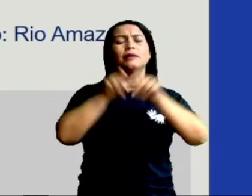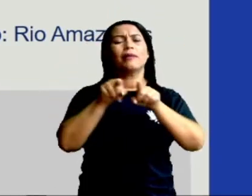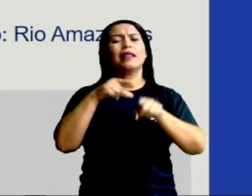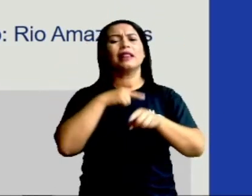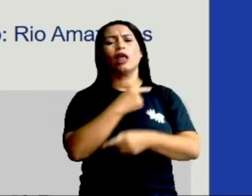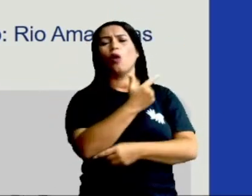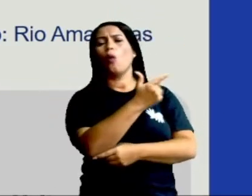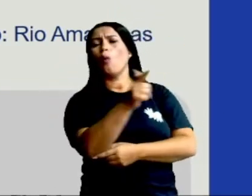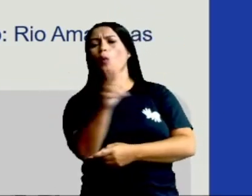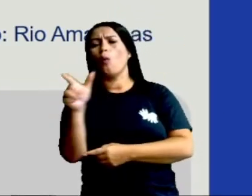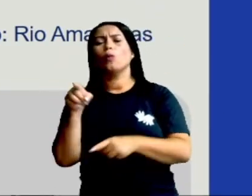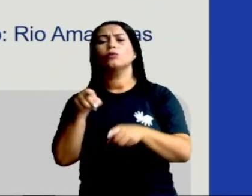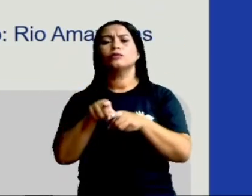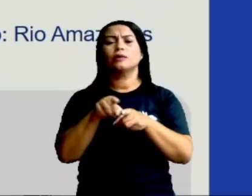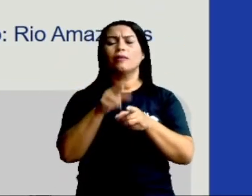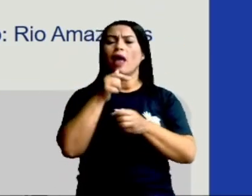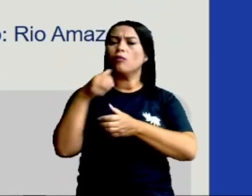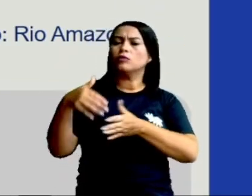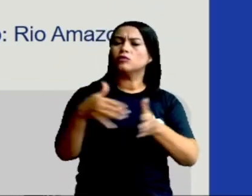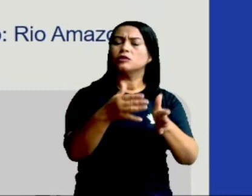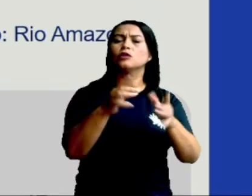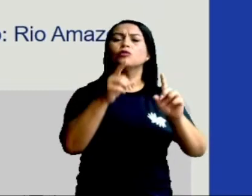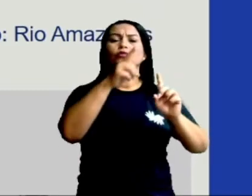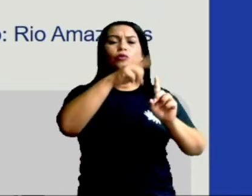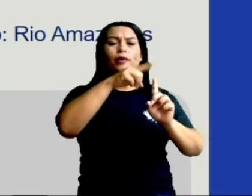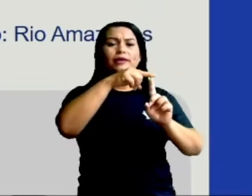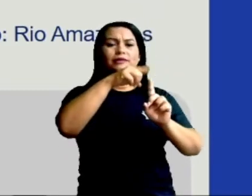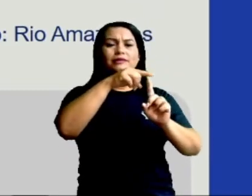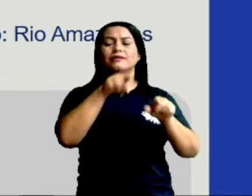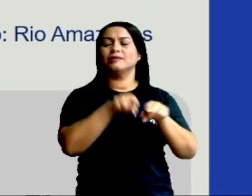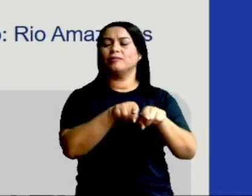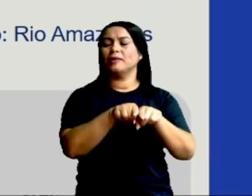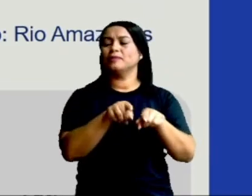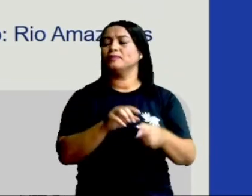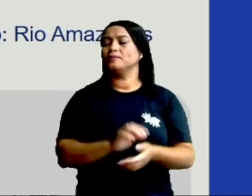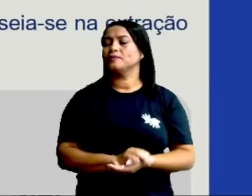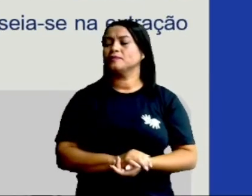outras milhares de afluentes Como o Rio Tocantins